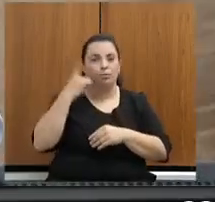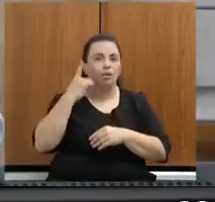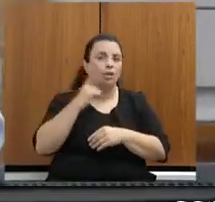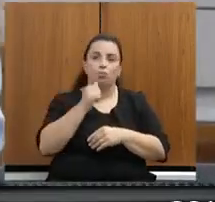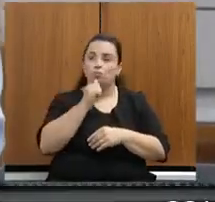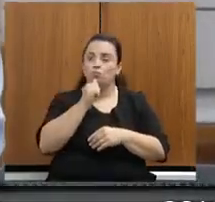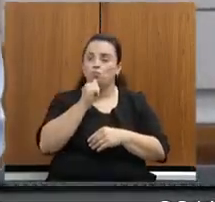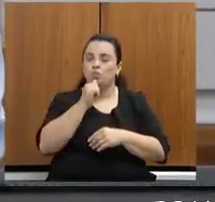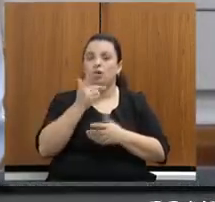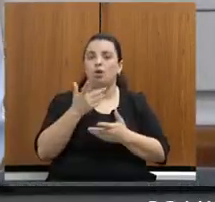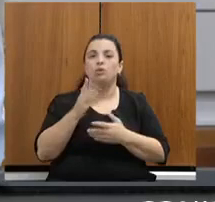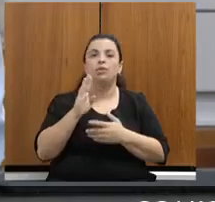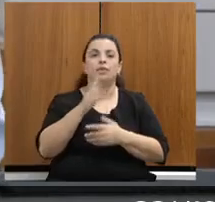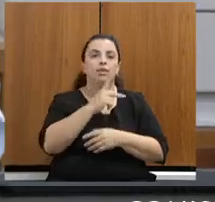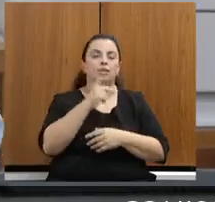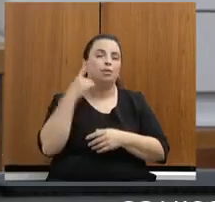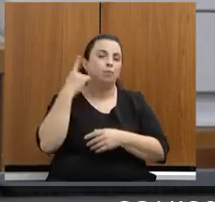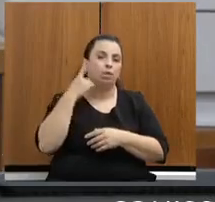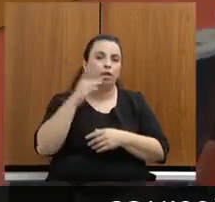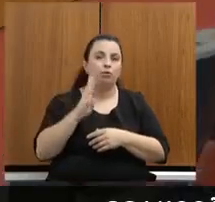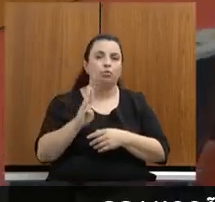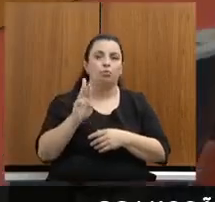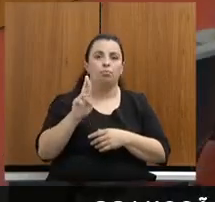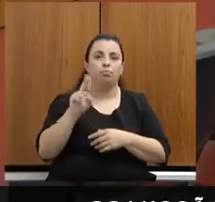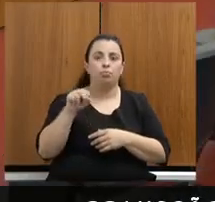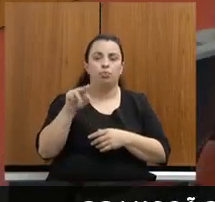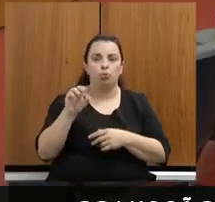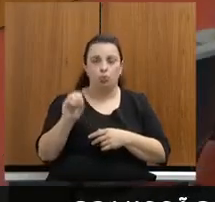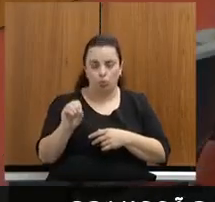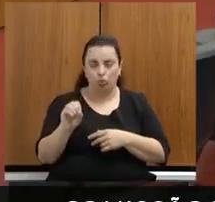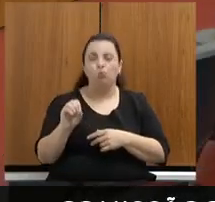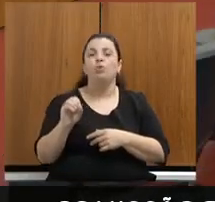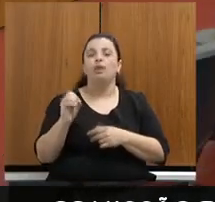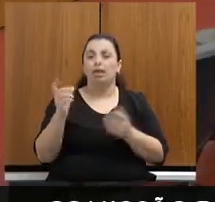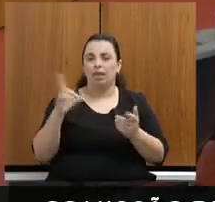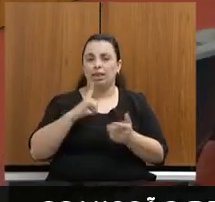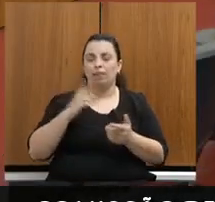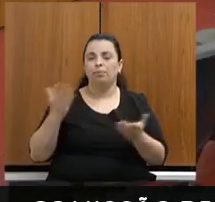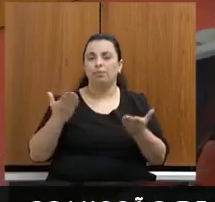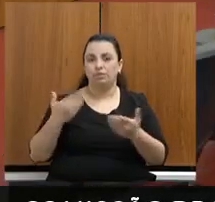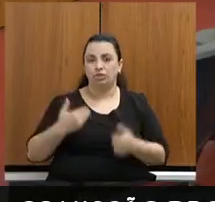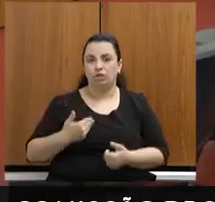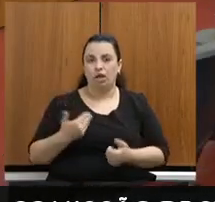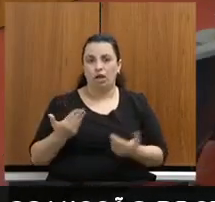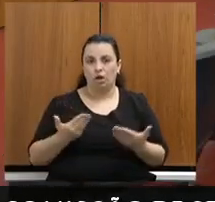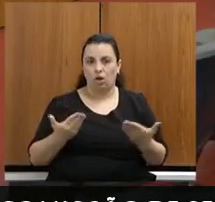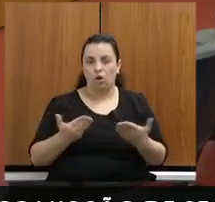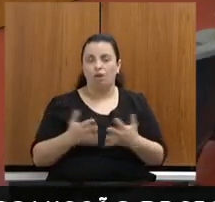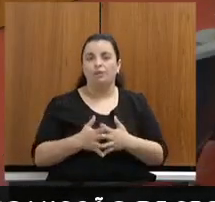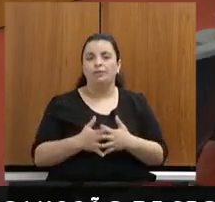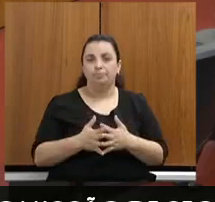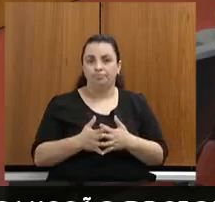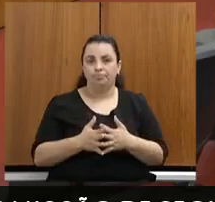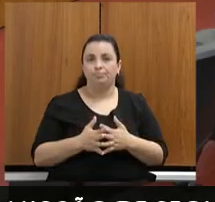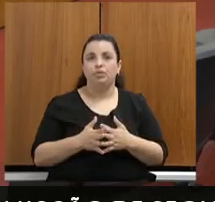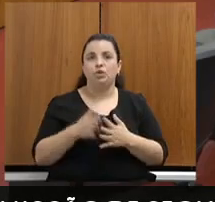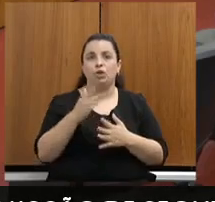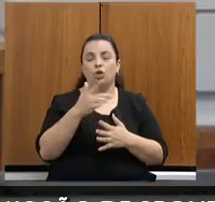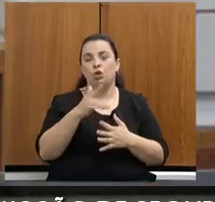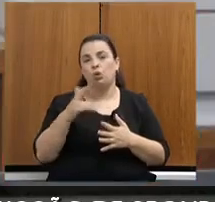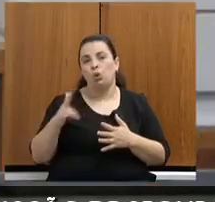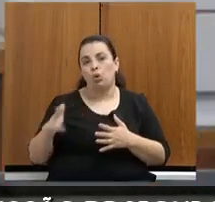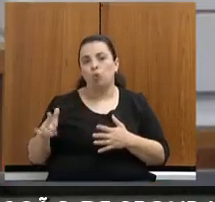iniciou Deputado Bruno engler que está aqui conosco agora né e nome dele todos os